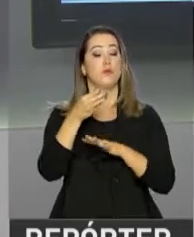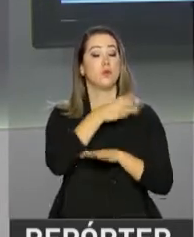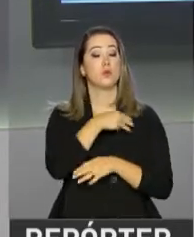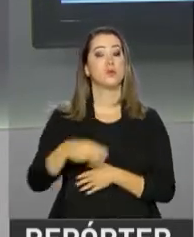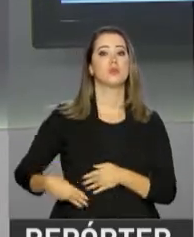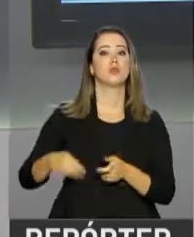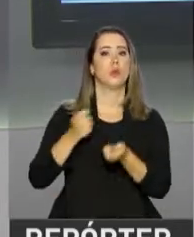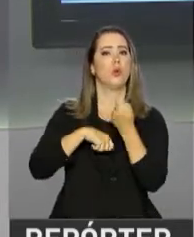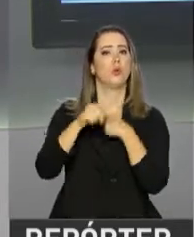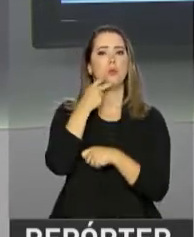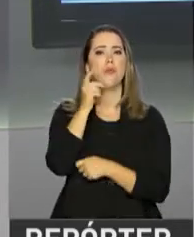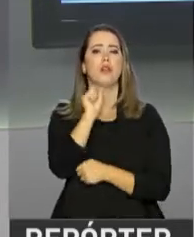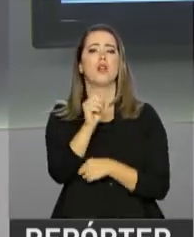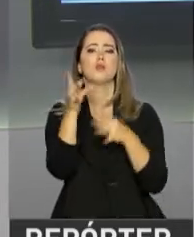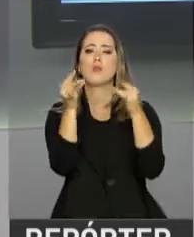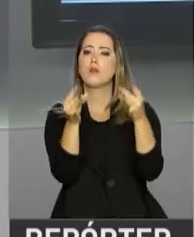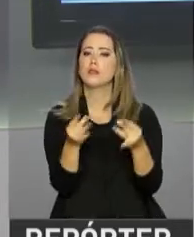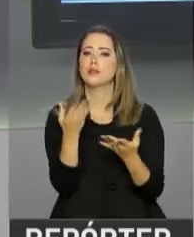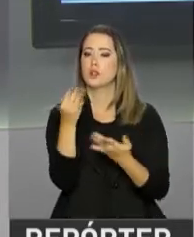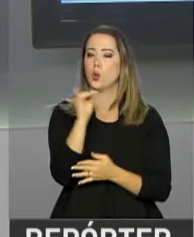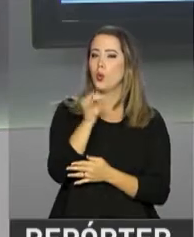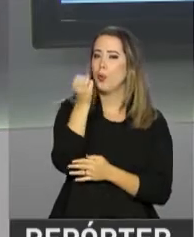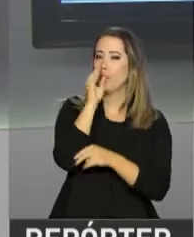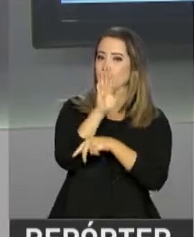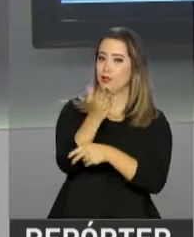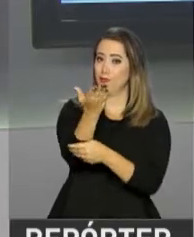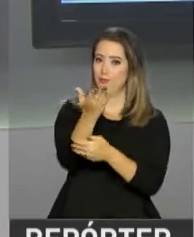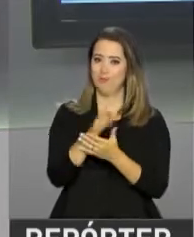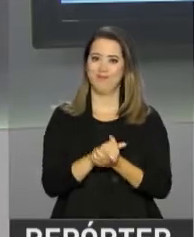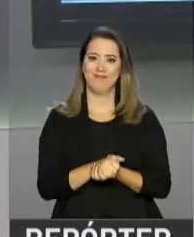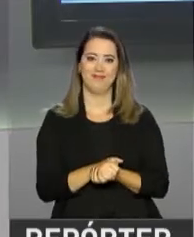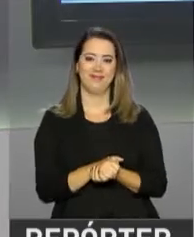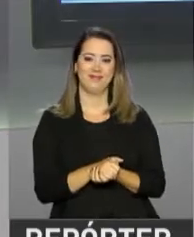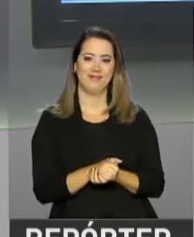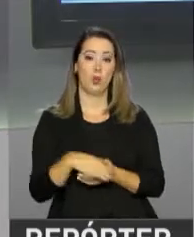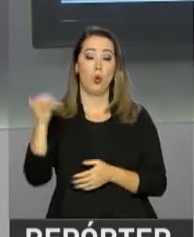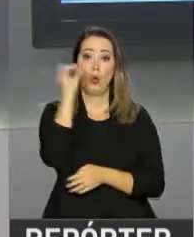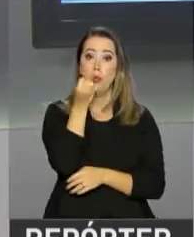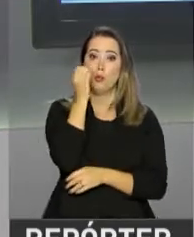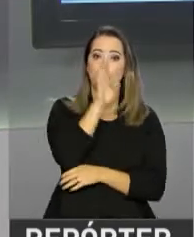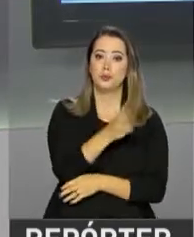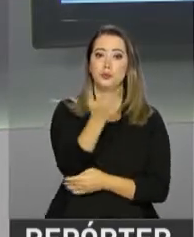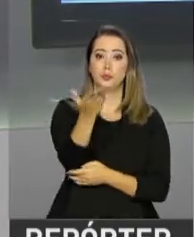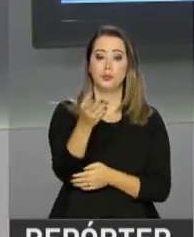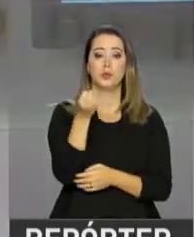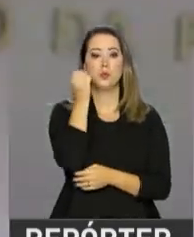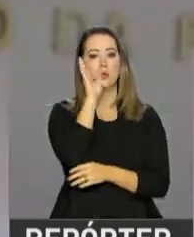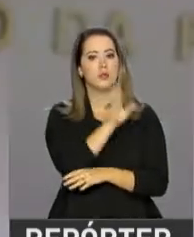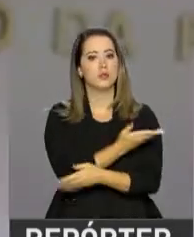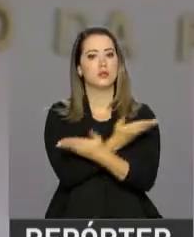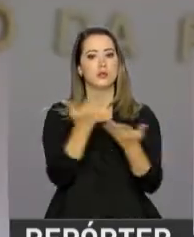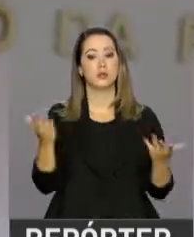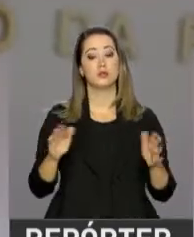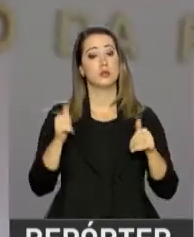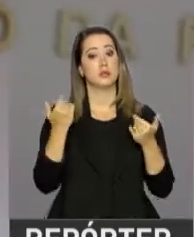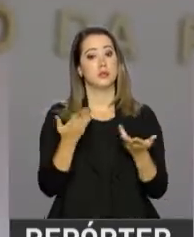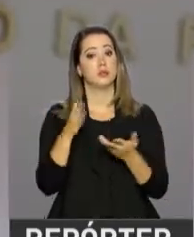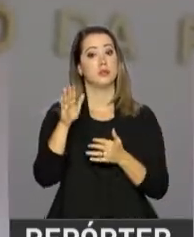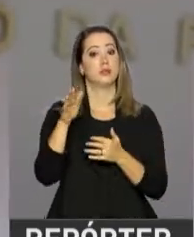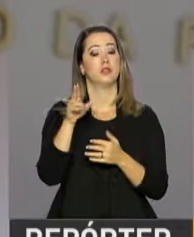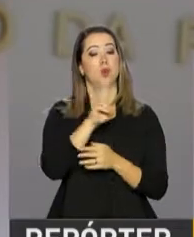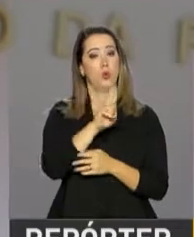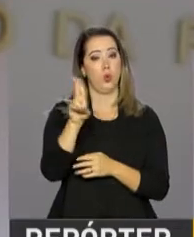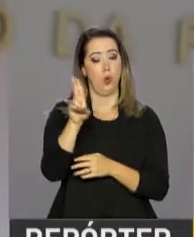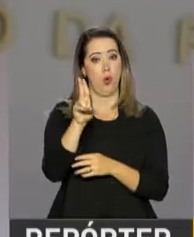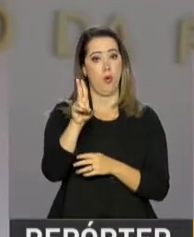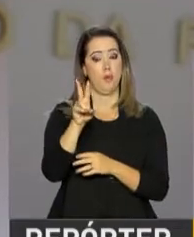detalhes para a gente. Olá, João Pedro, boa tarde para você. Oi, Roberto. Boa tarde para você, boa tarde a todos. Pois é, essa chamada regra